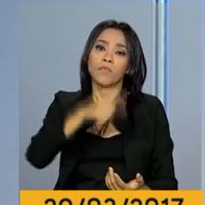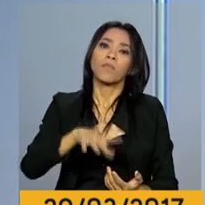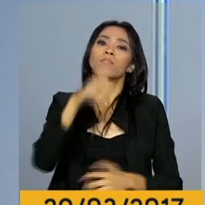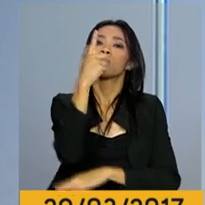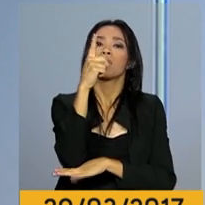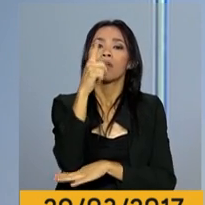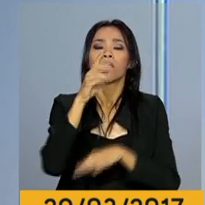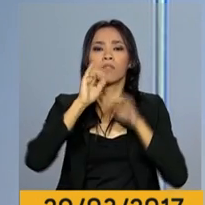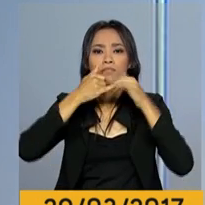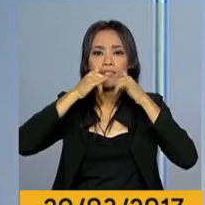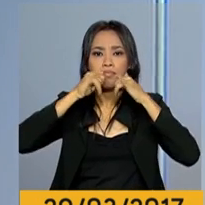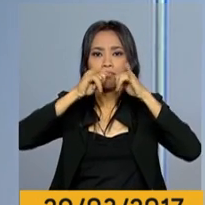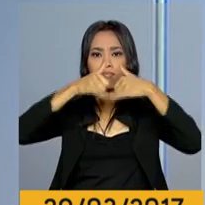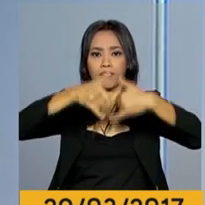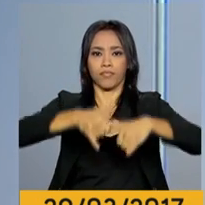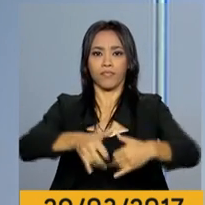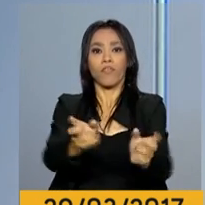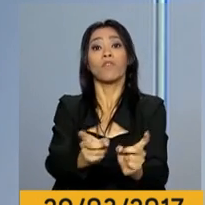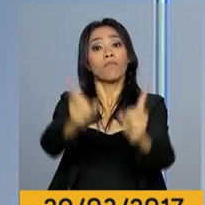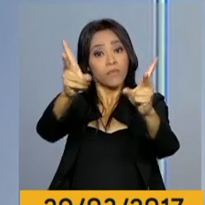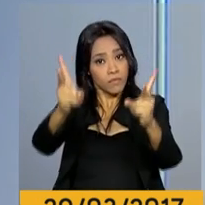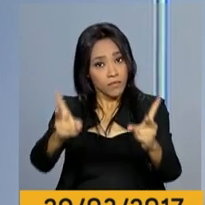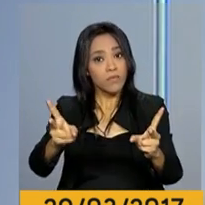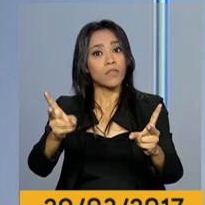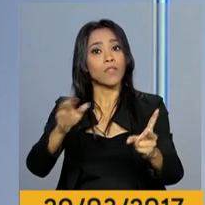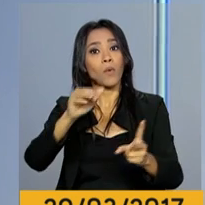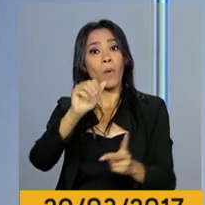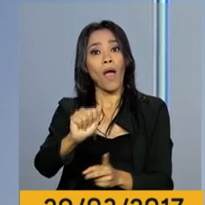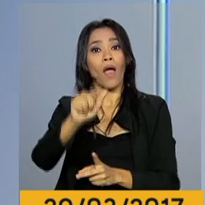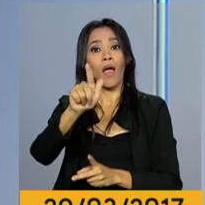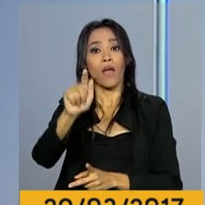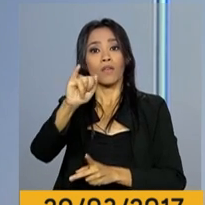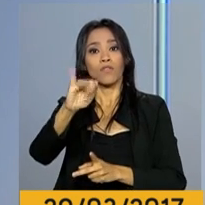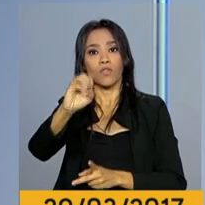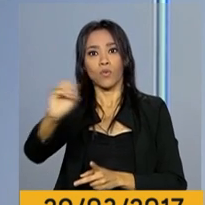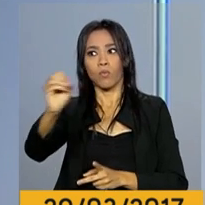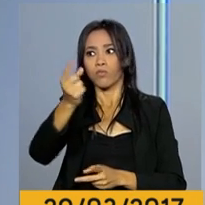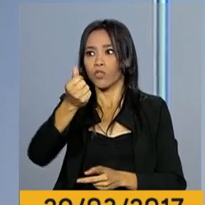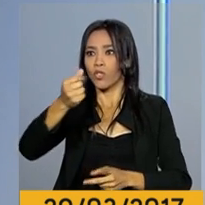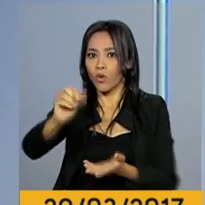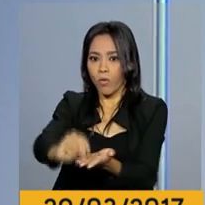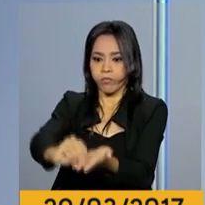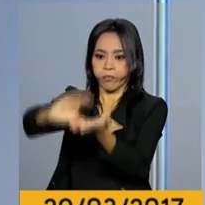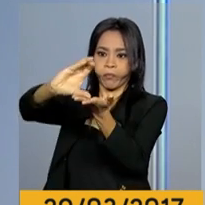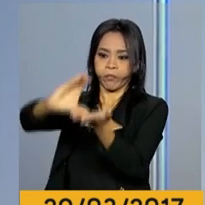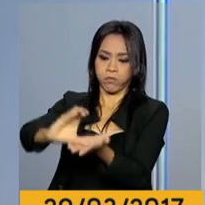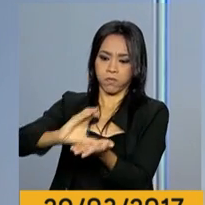foi também e ainda